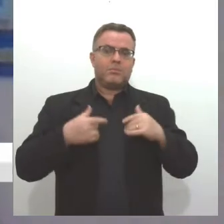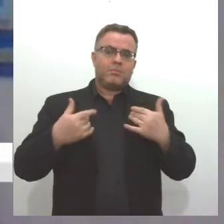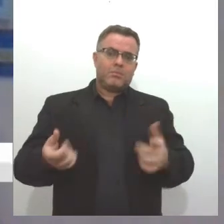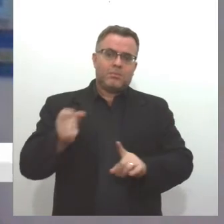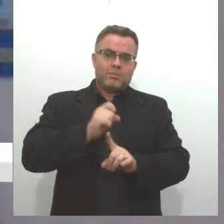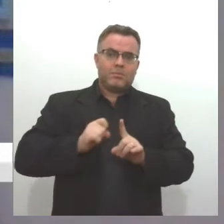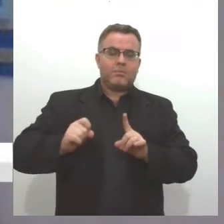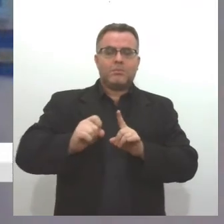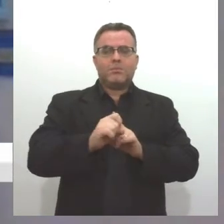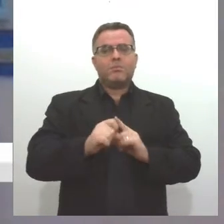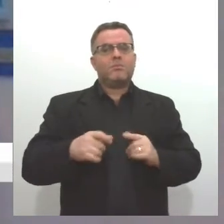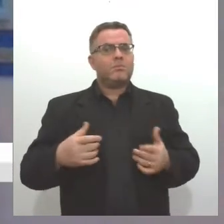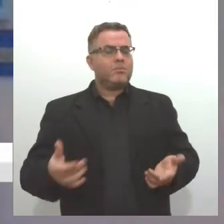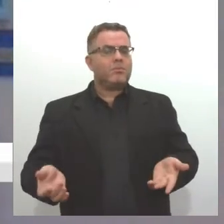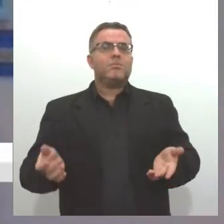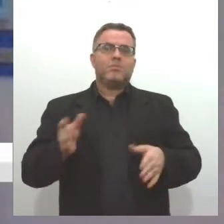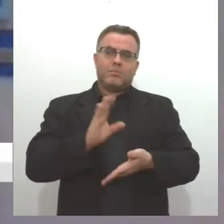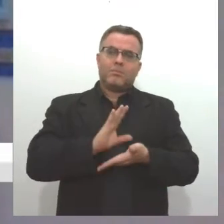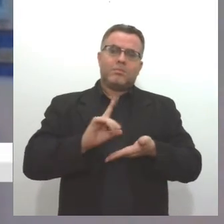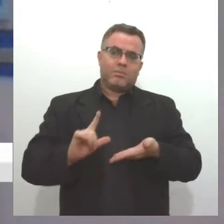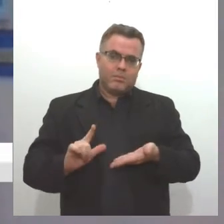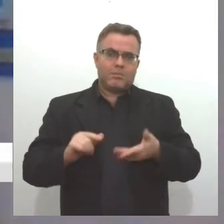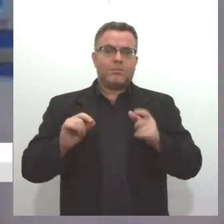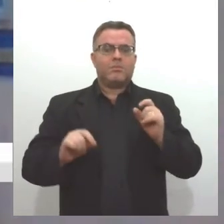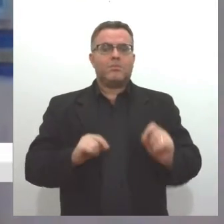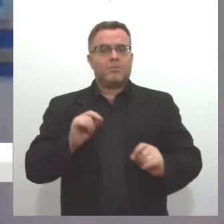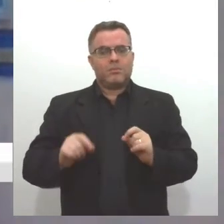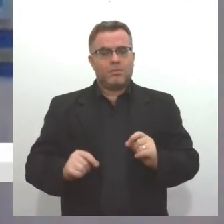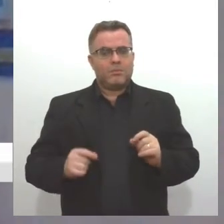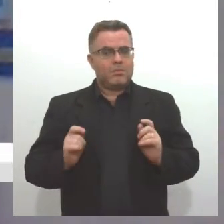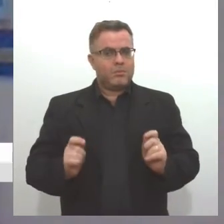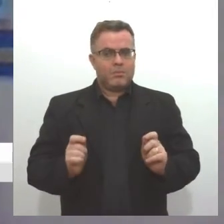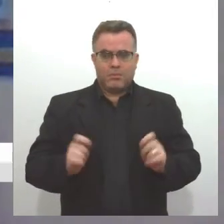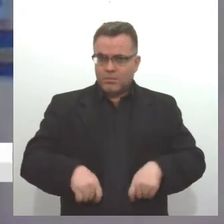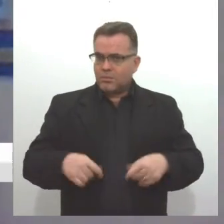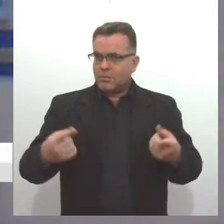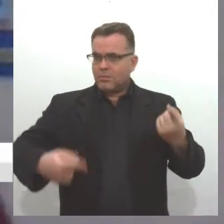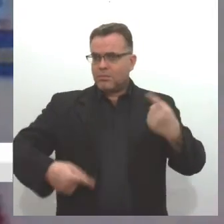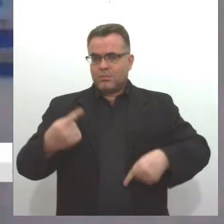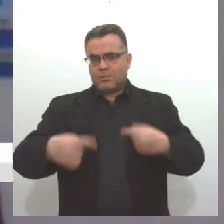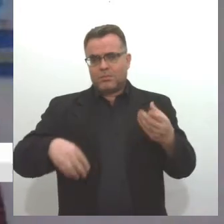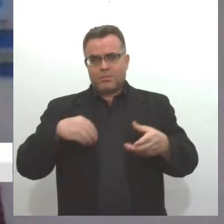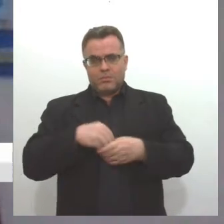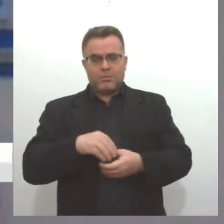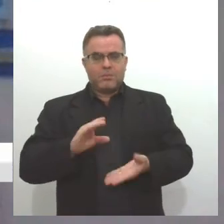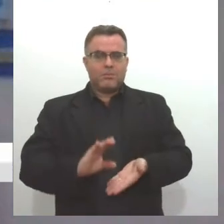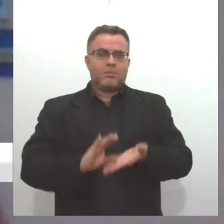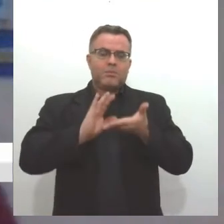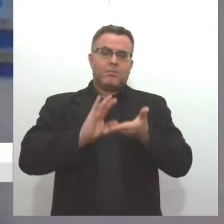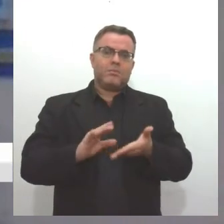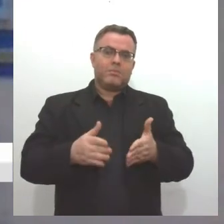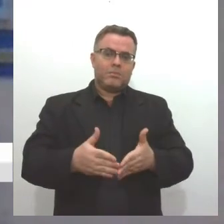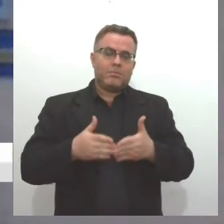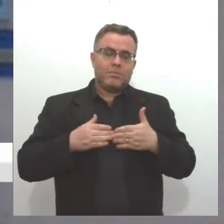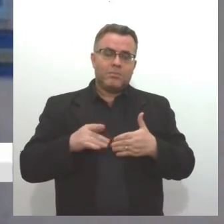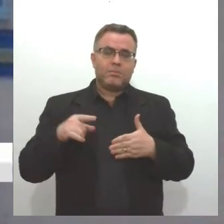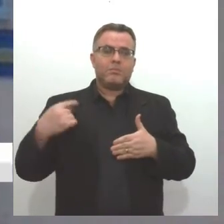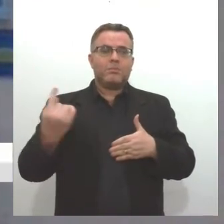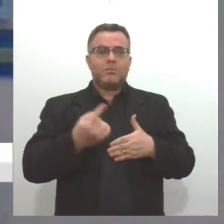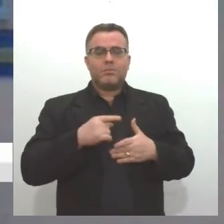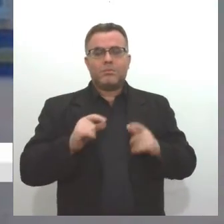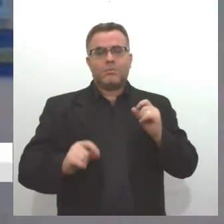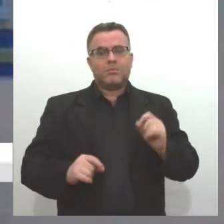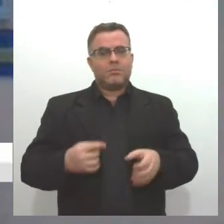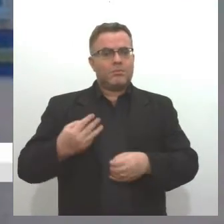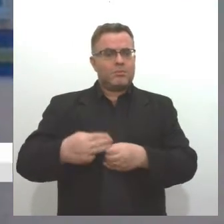a gente não tem um conselho municipal LGBT para discutir isso dentro do conselho. Então, que nosso